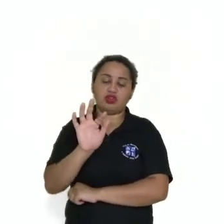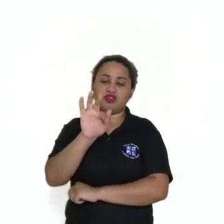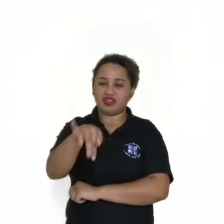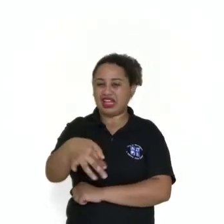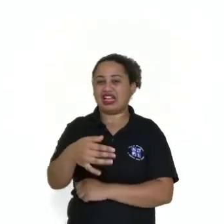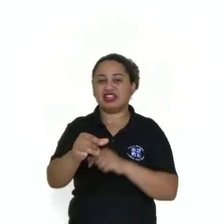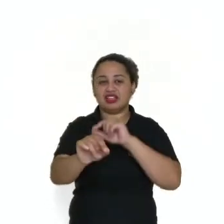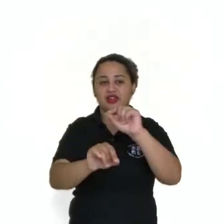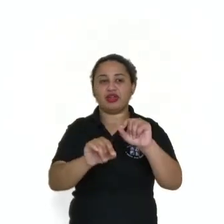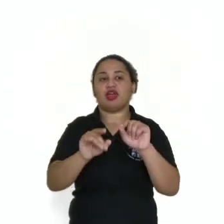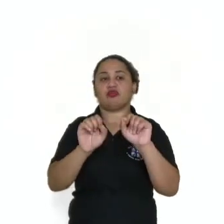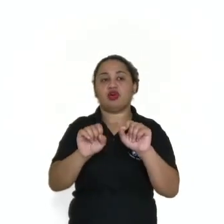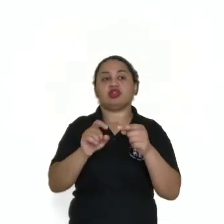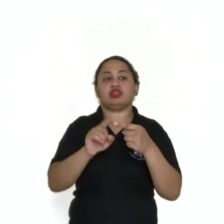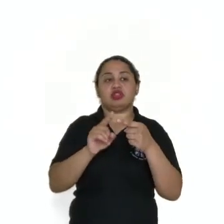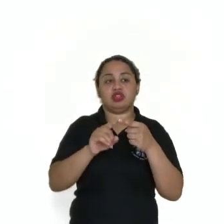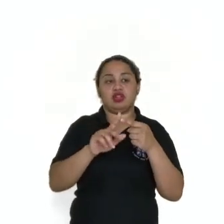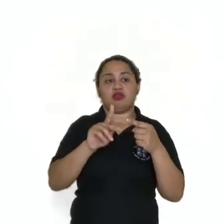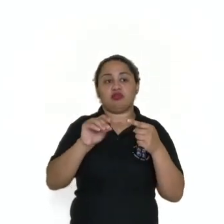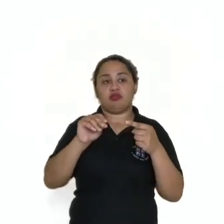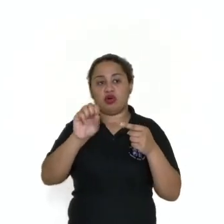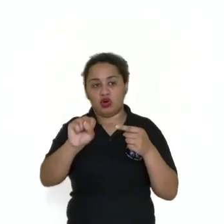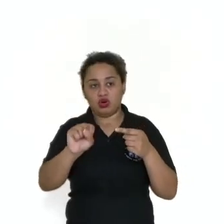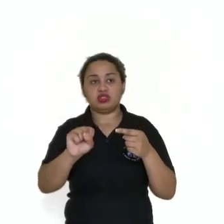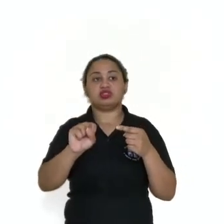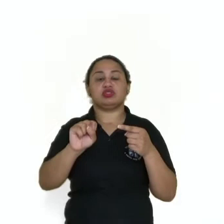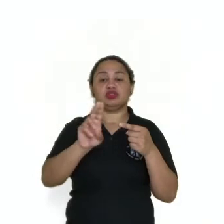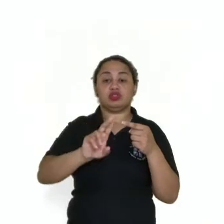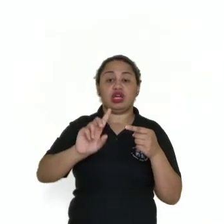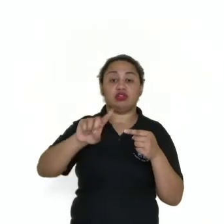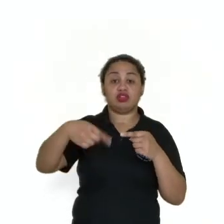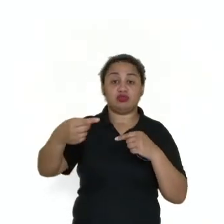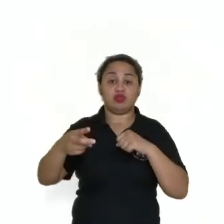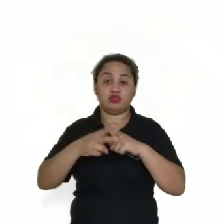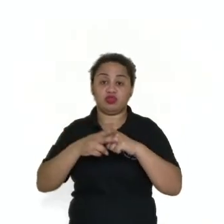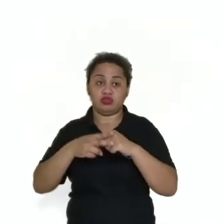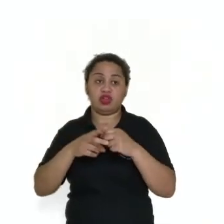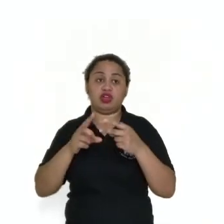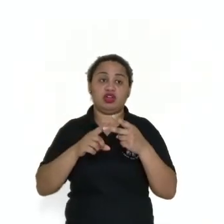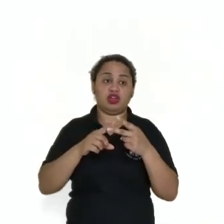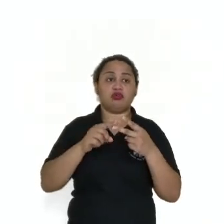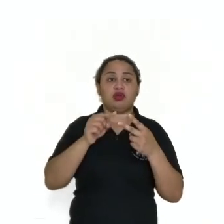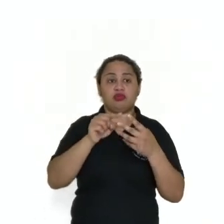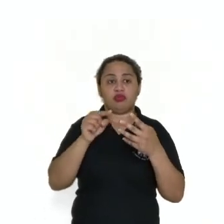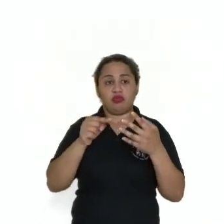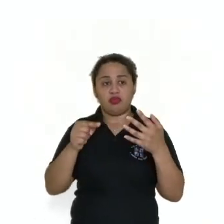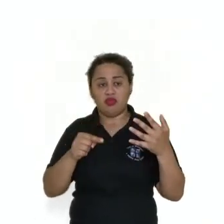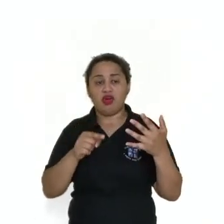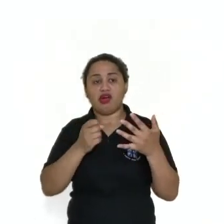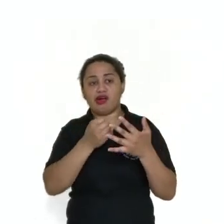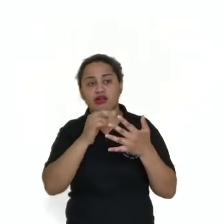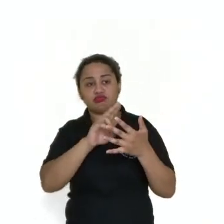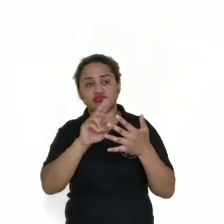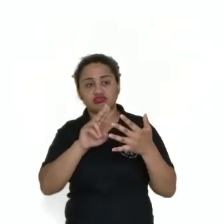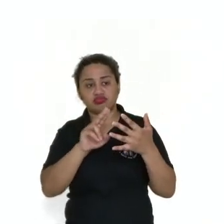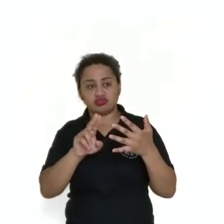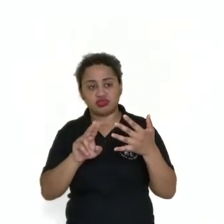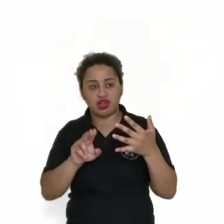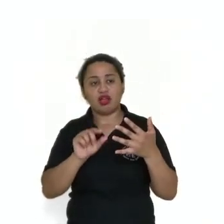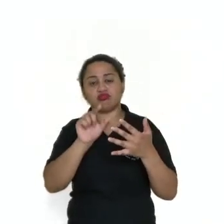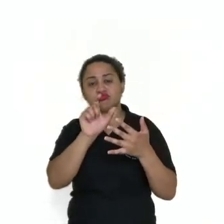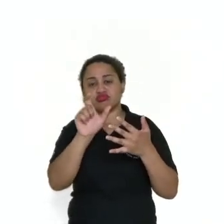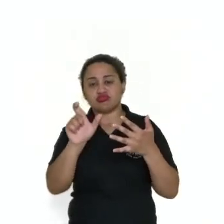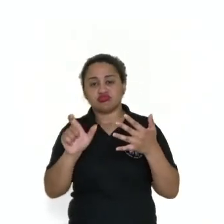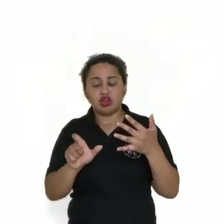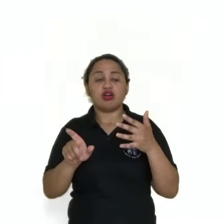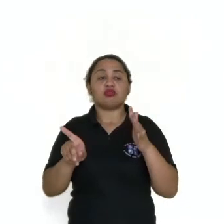orações. São elas o pois, utilizado depois do verbo, o portanto, logo, então, assim, por fim, por conseguinte, por